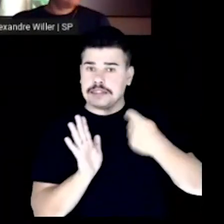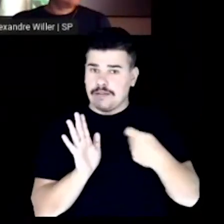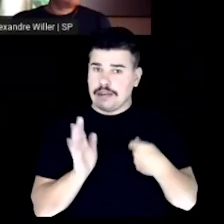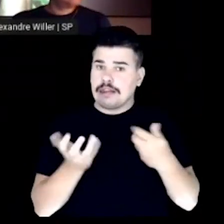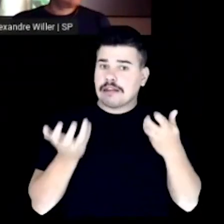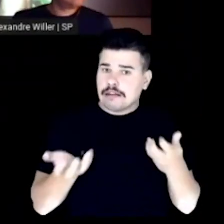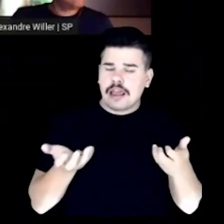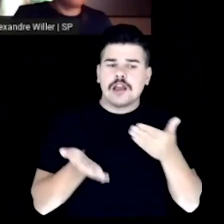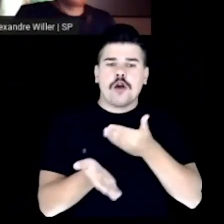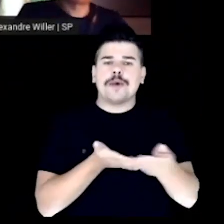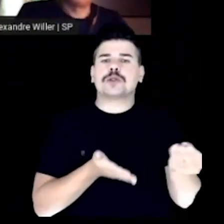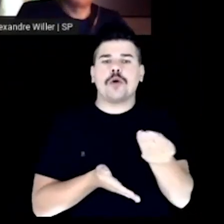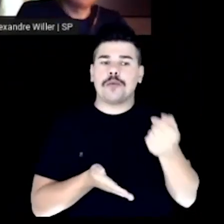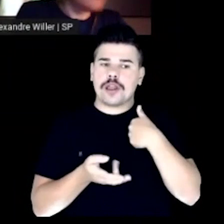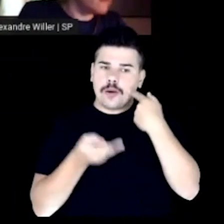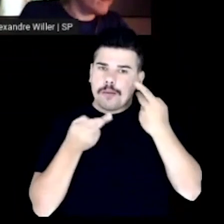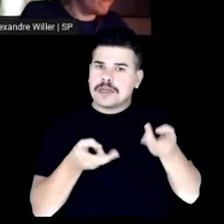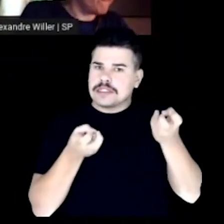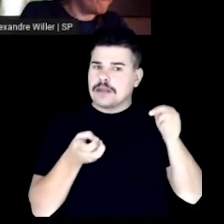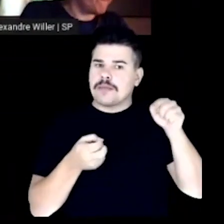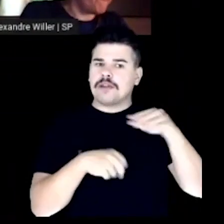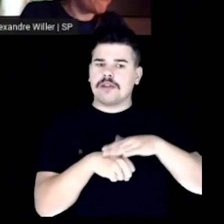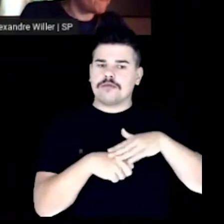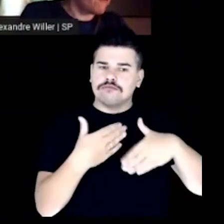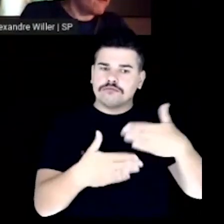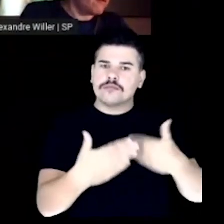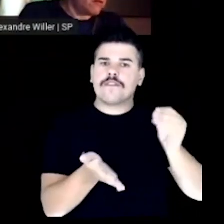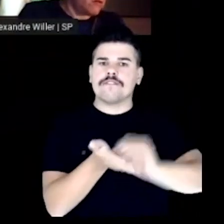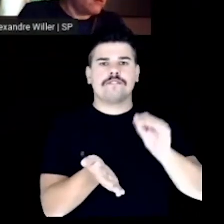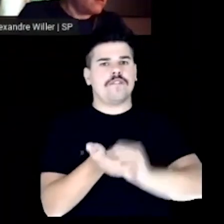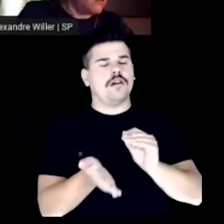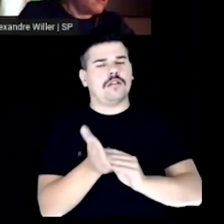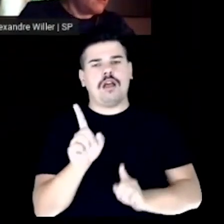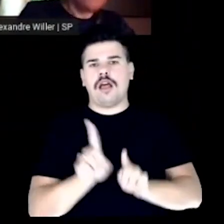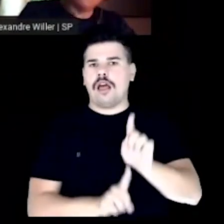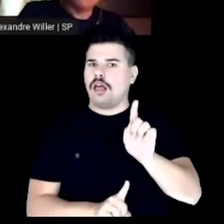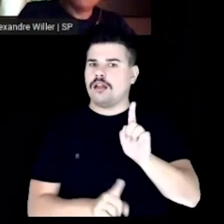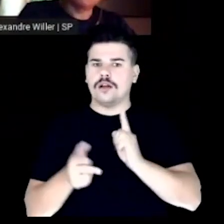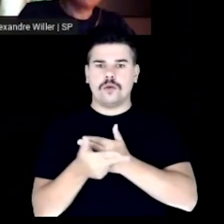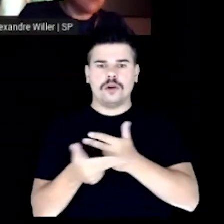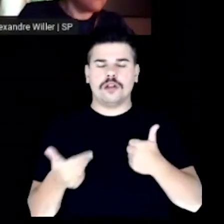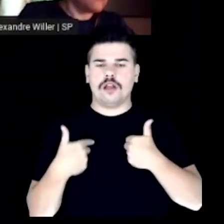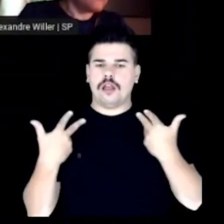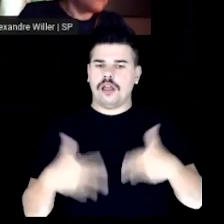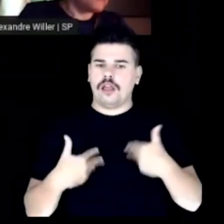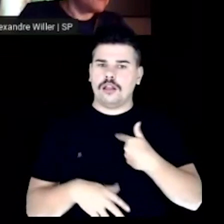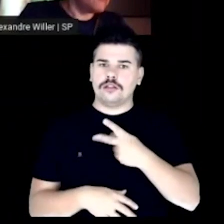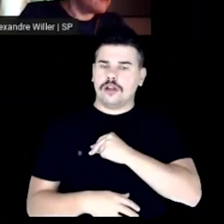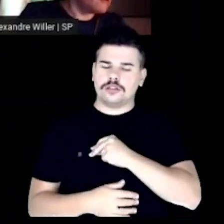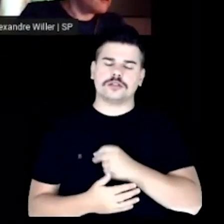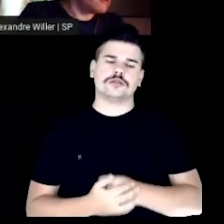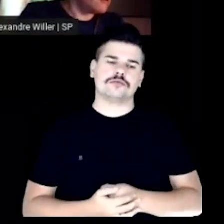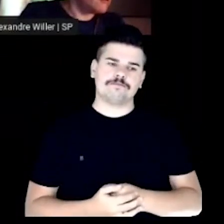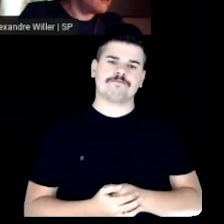escrever. E no início eu percebi que estava interno demais, sabe? Tava uma coisa assim,